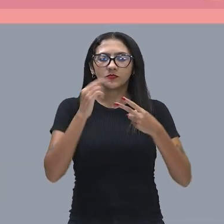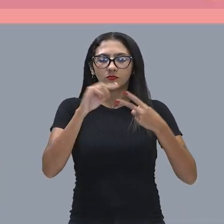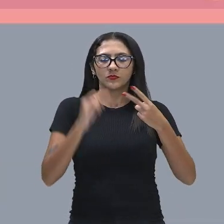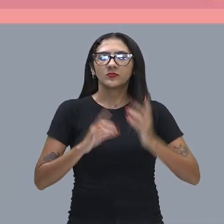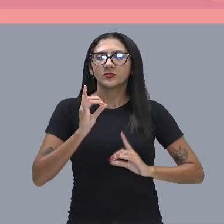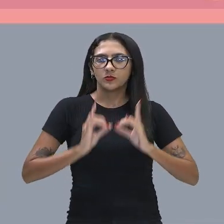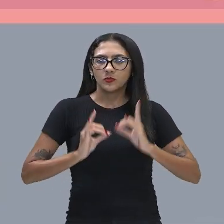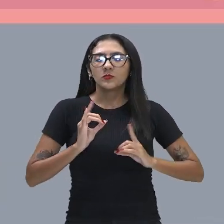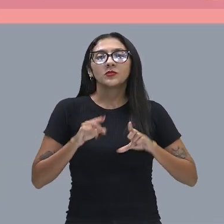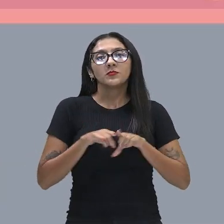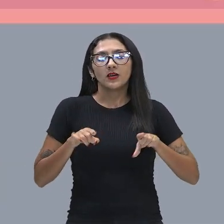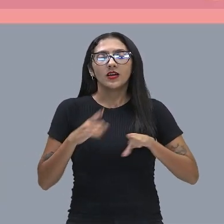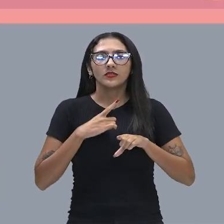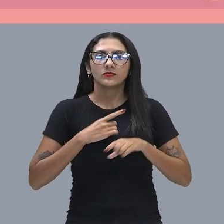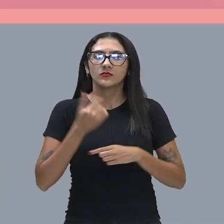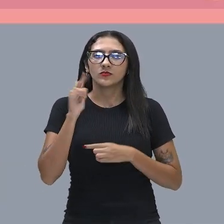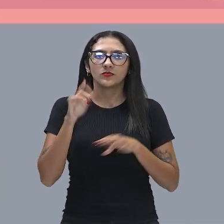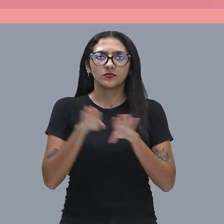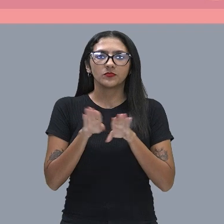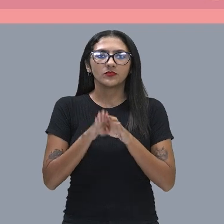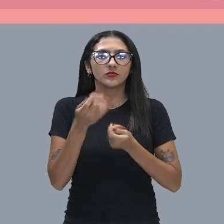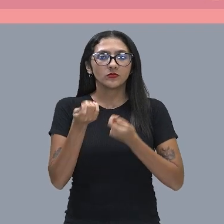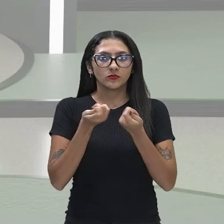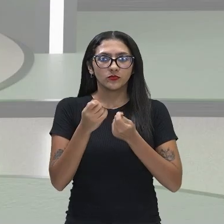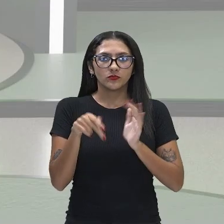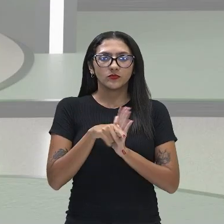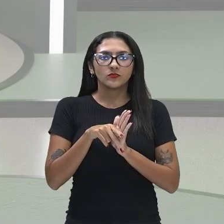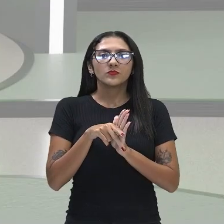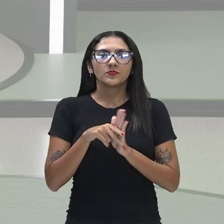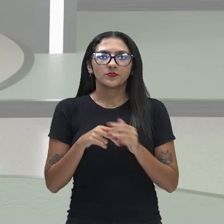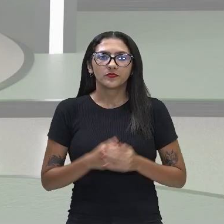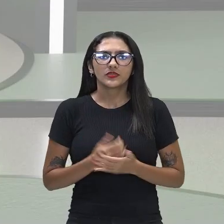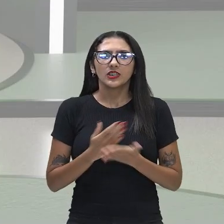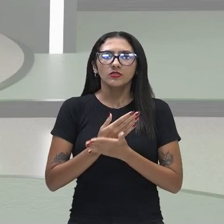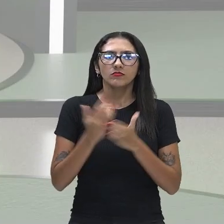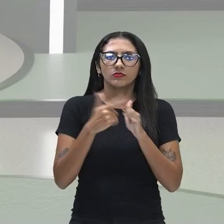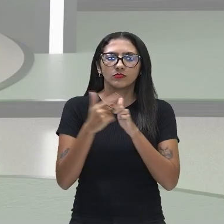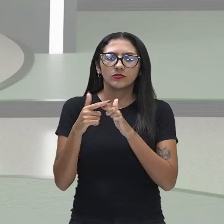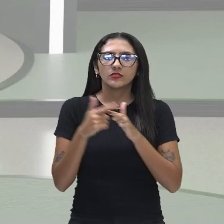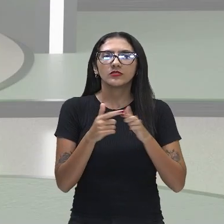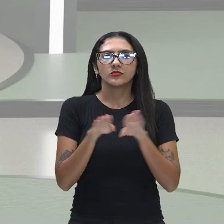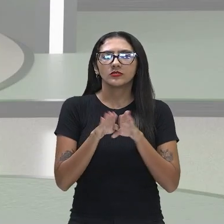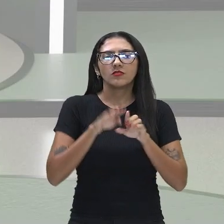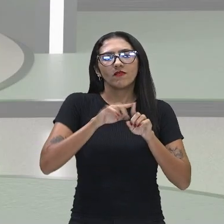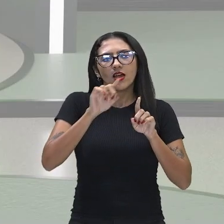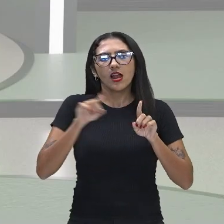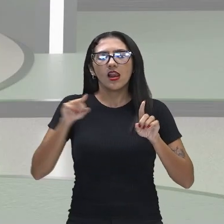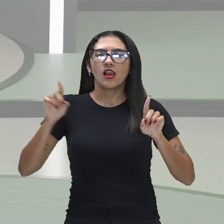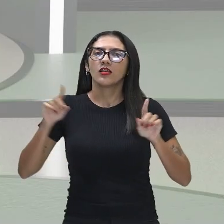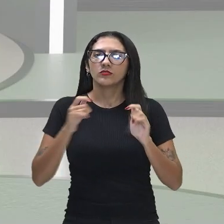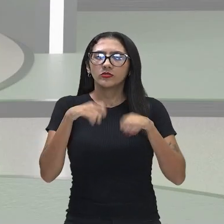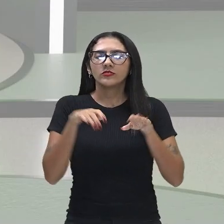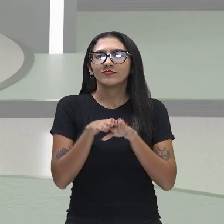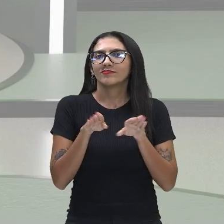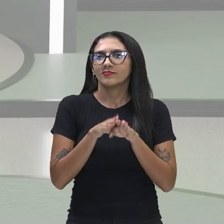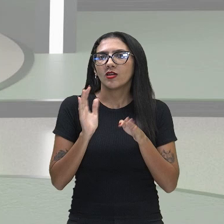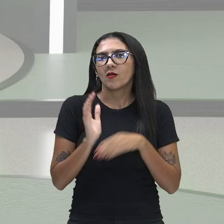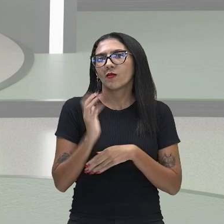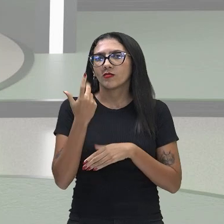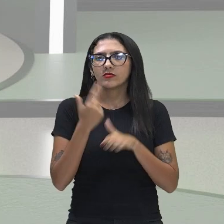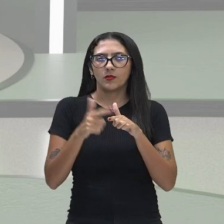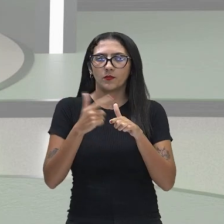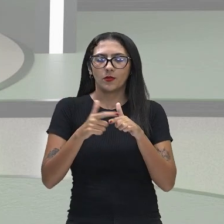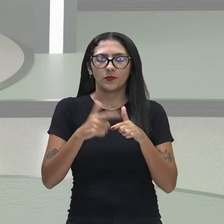muito específica de regulação do sistema endócrino, distúrbios desse sistema, podem acontecer problemas